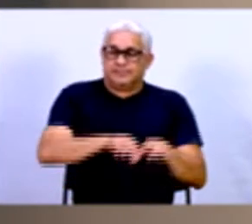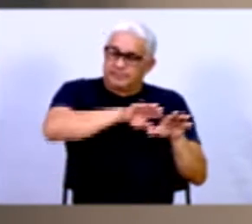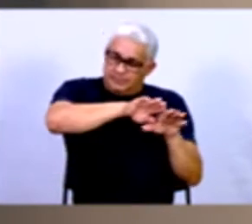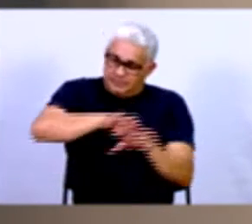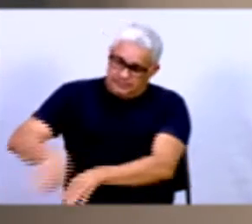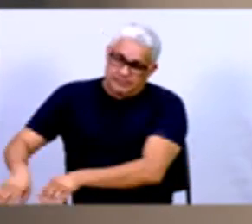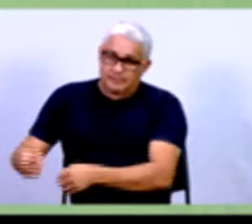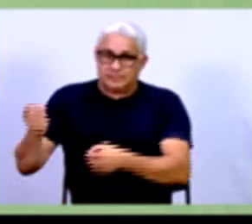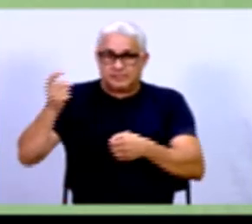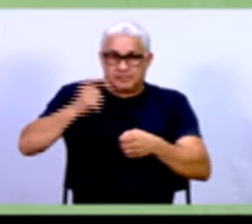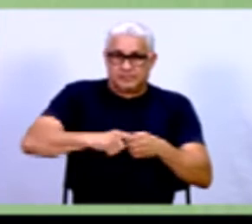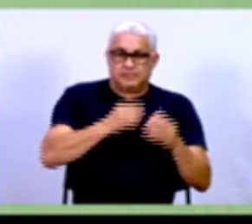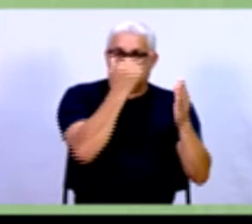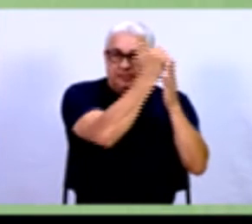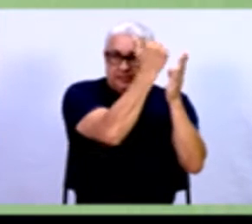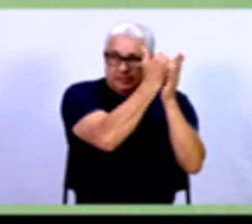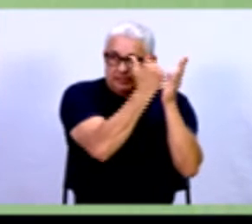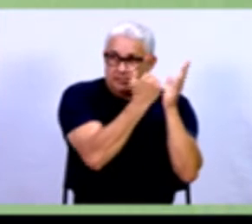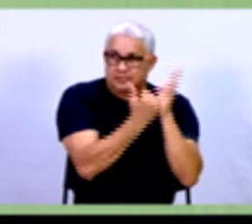nossas fases.